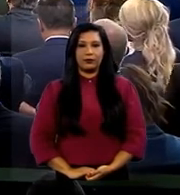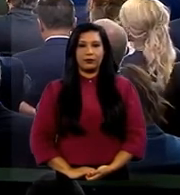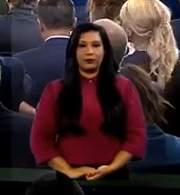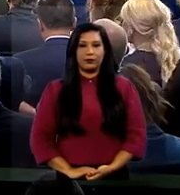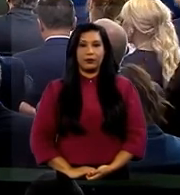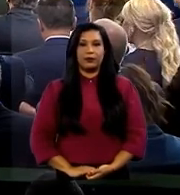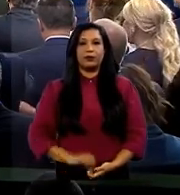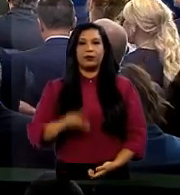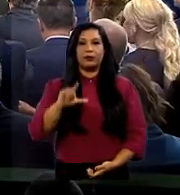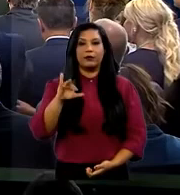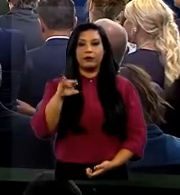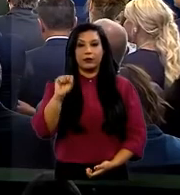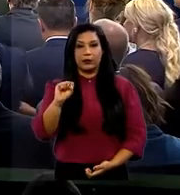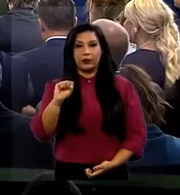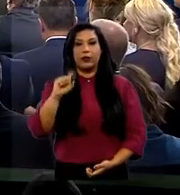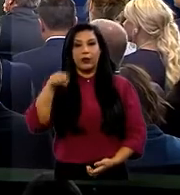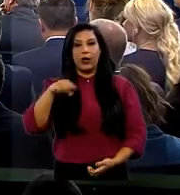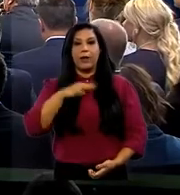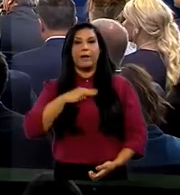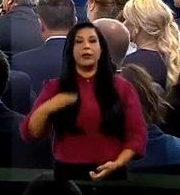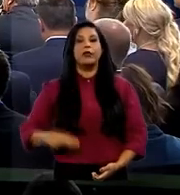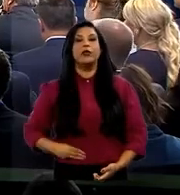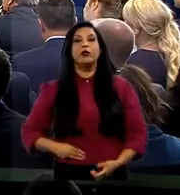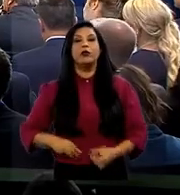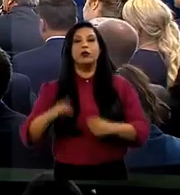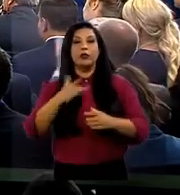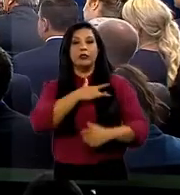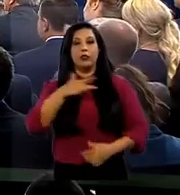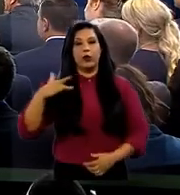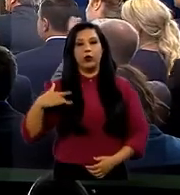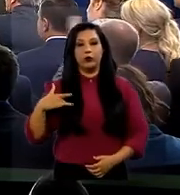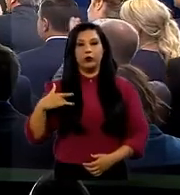Luiz Henrique Mandetta, Ministro de Estado da Saúde.